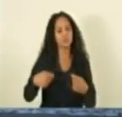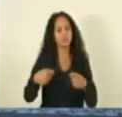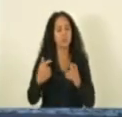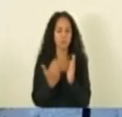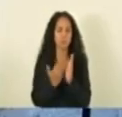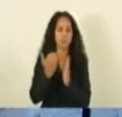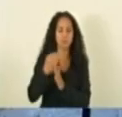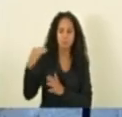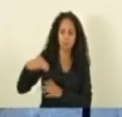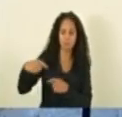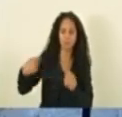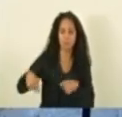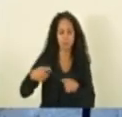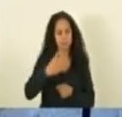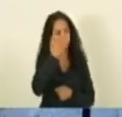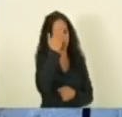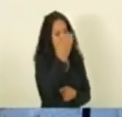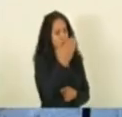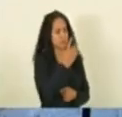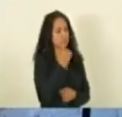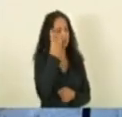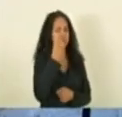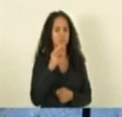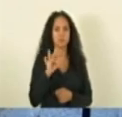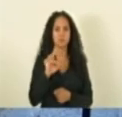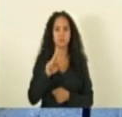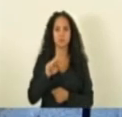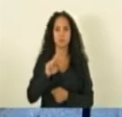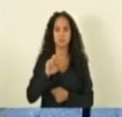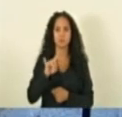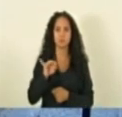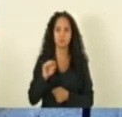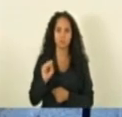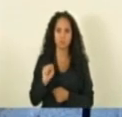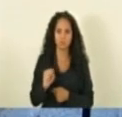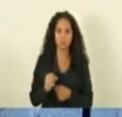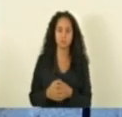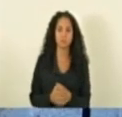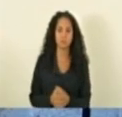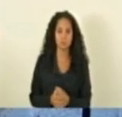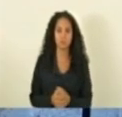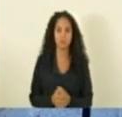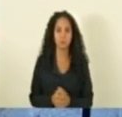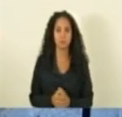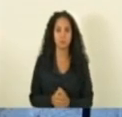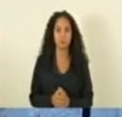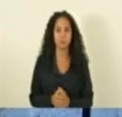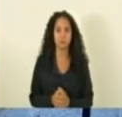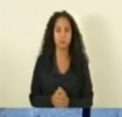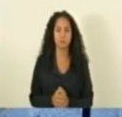necessário. Obrigado, deputado Freitas. Eu não poderia deixar de